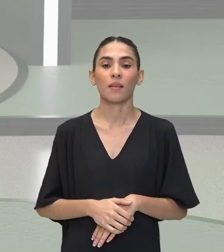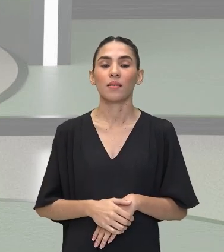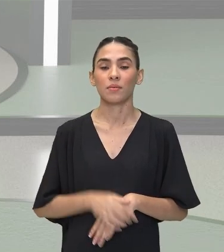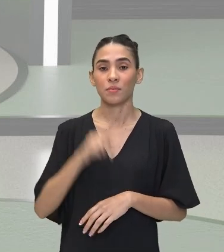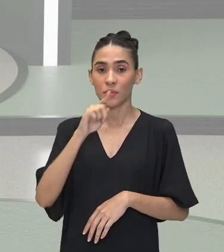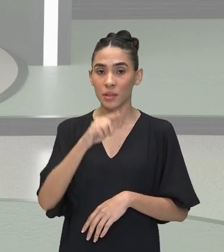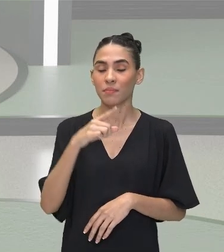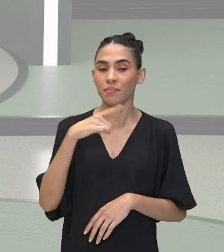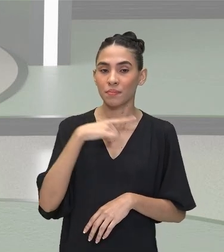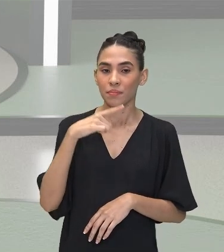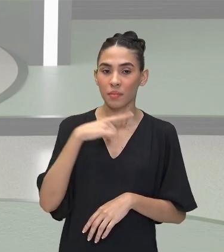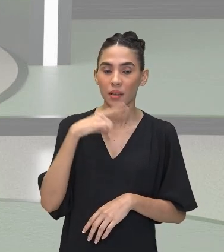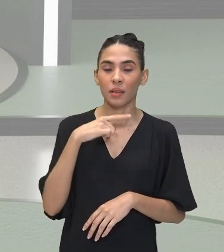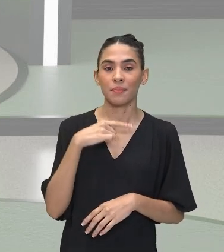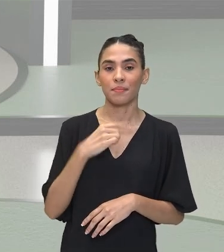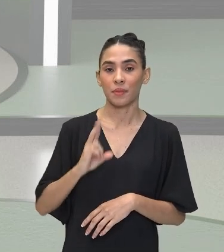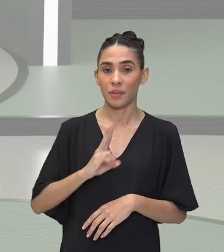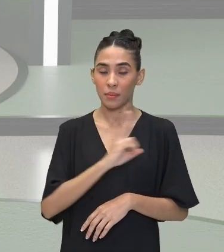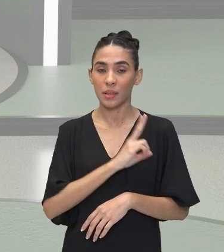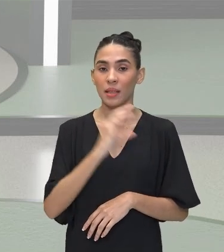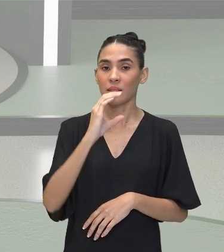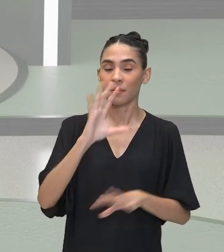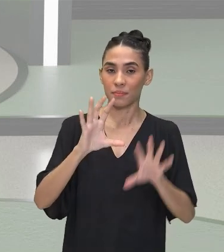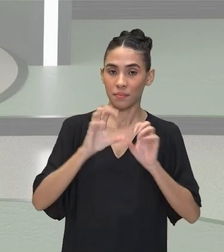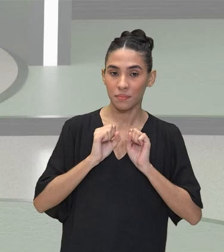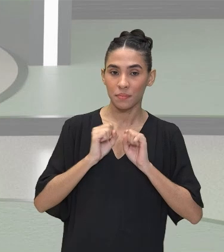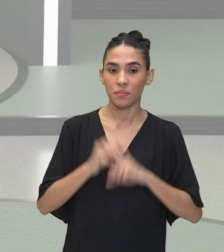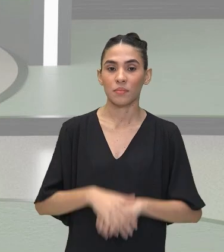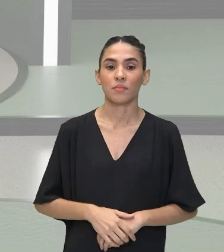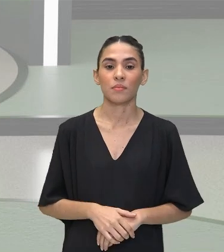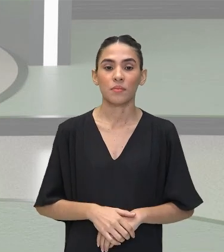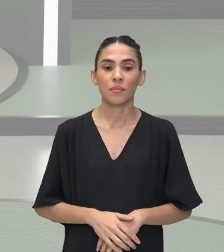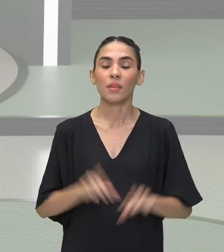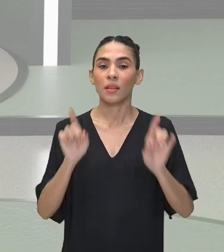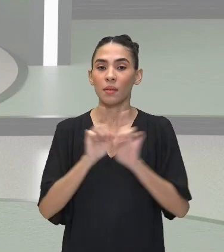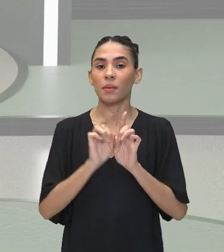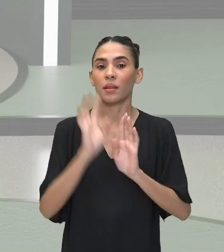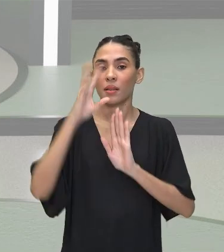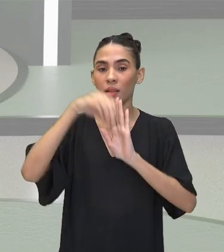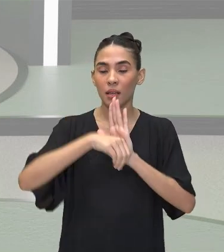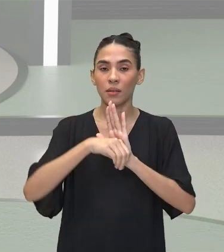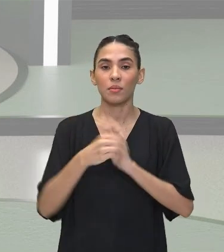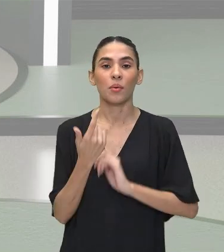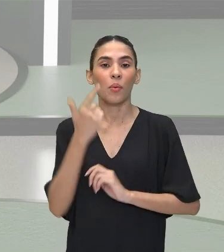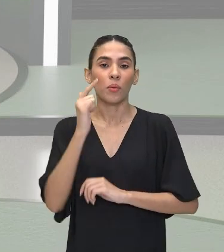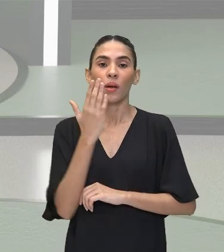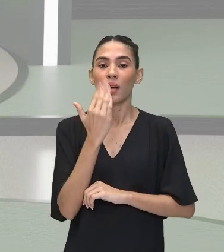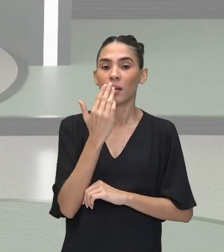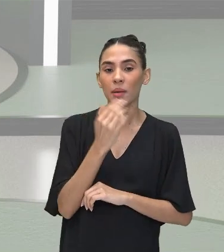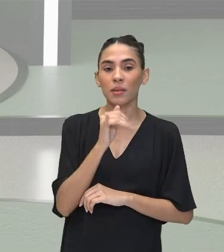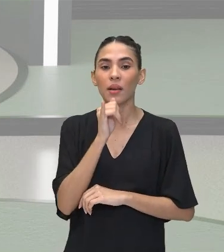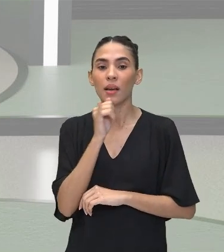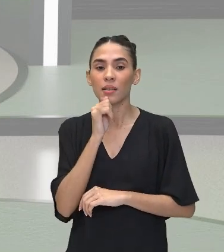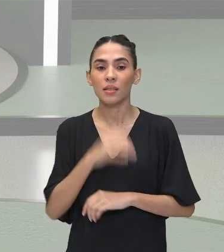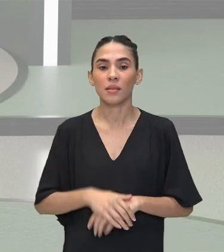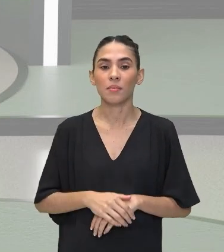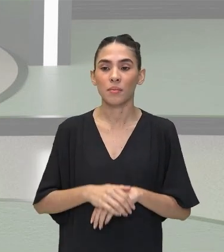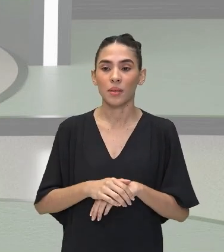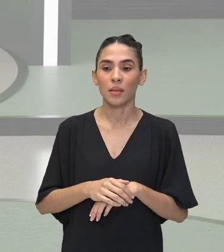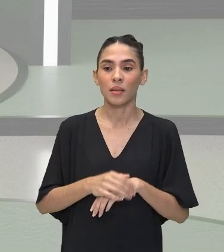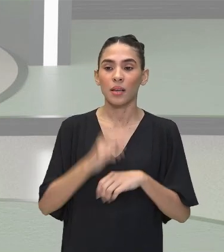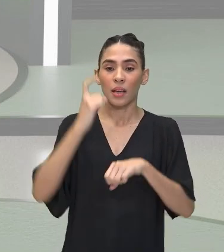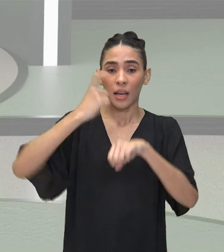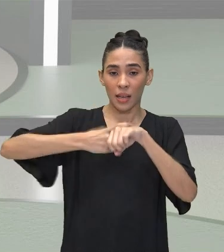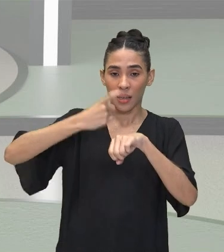gente consegue ali absorver a vitamina C. E também está presente em outros alimentos, como, por exemplo, a castanha do